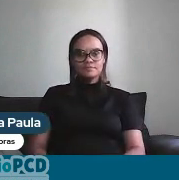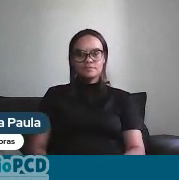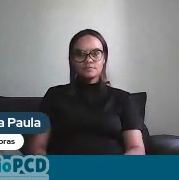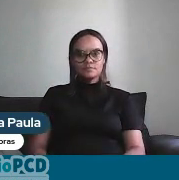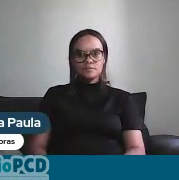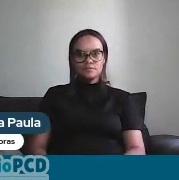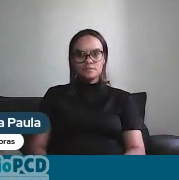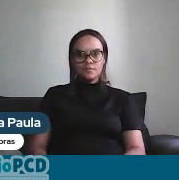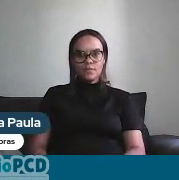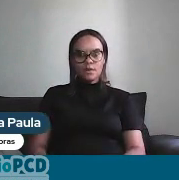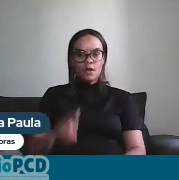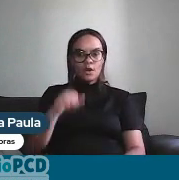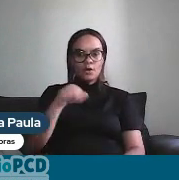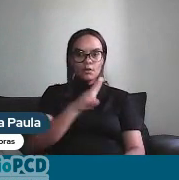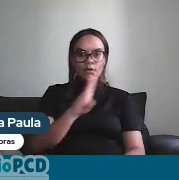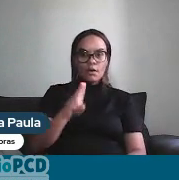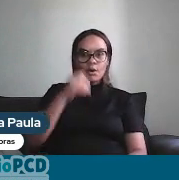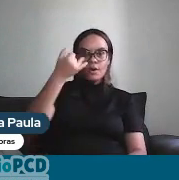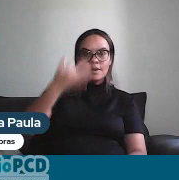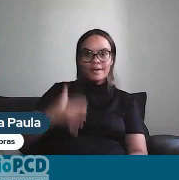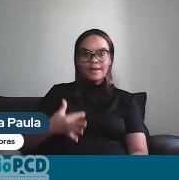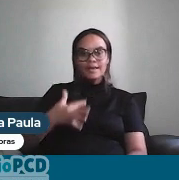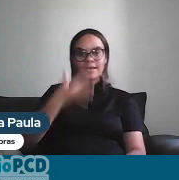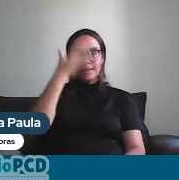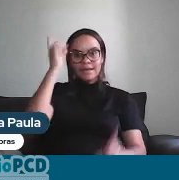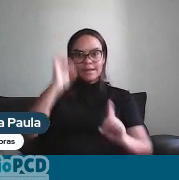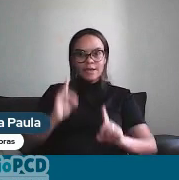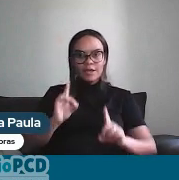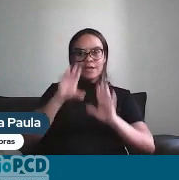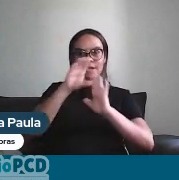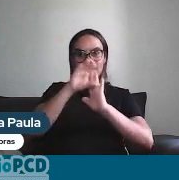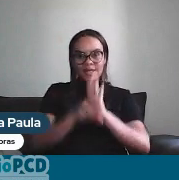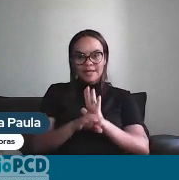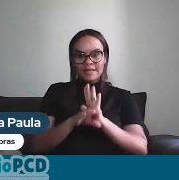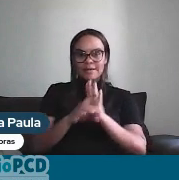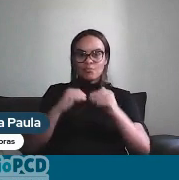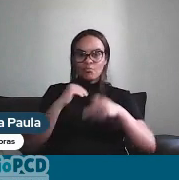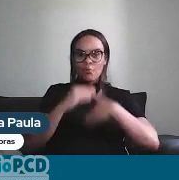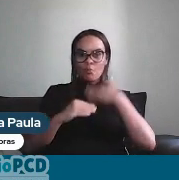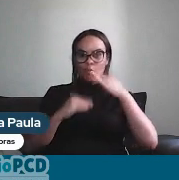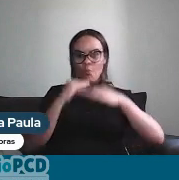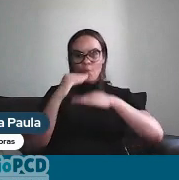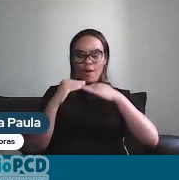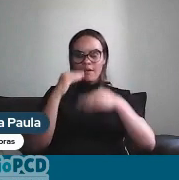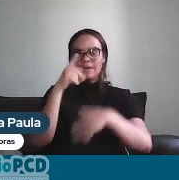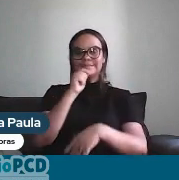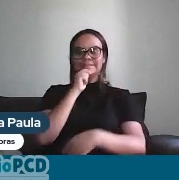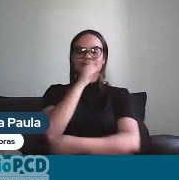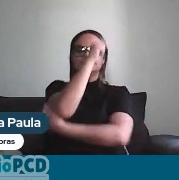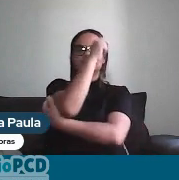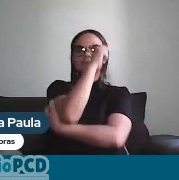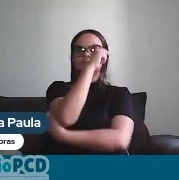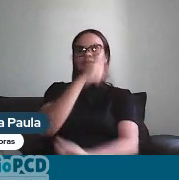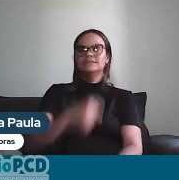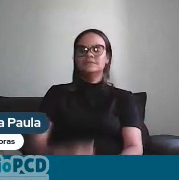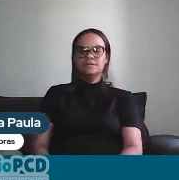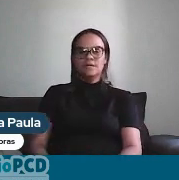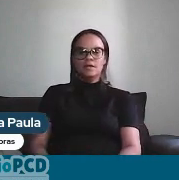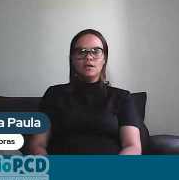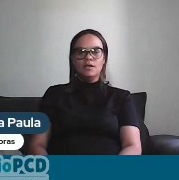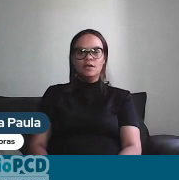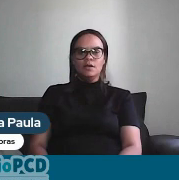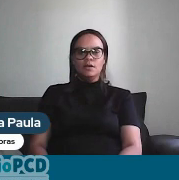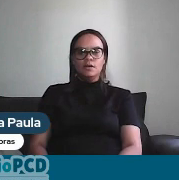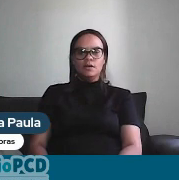a Convenção da ONU diz: deficiência é um conceito em evolução. E essas questões, elas